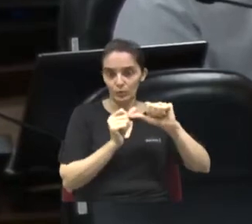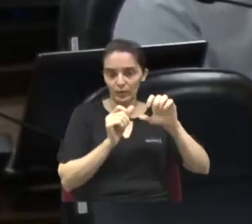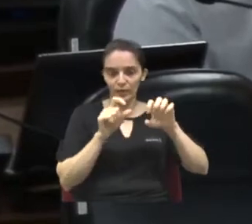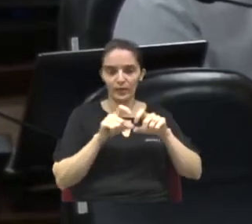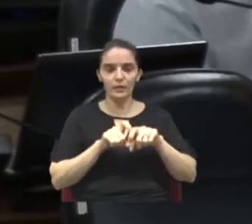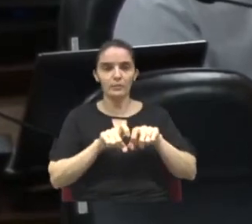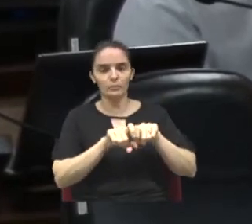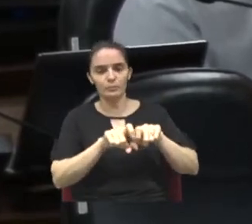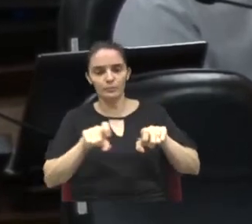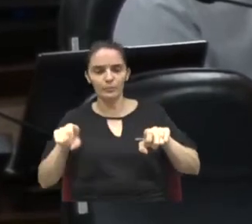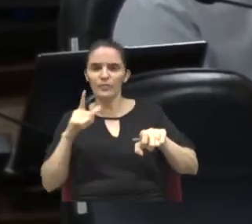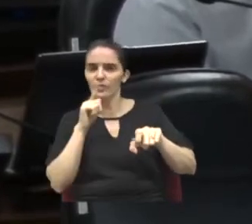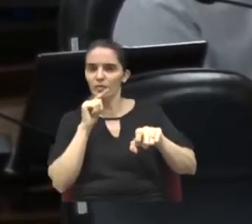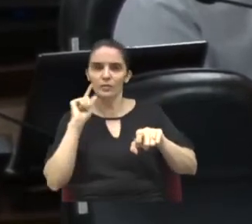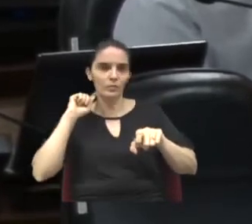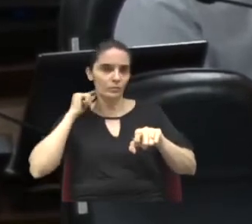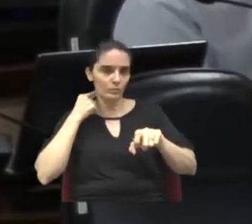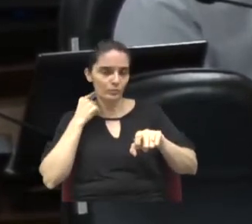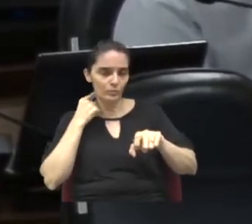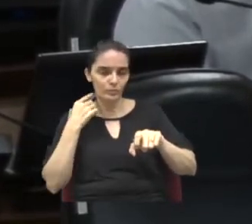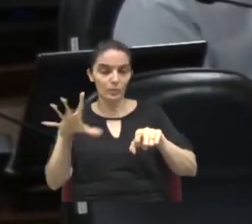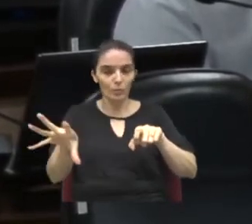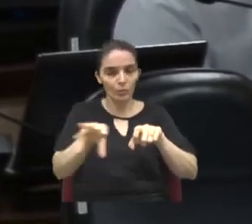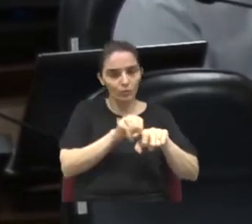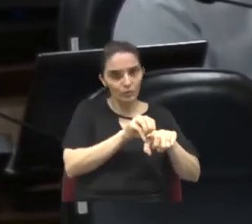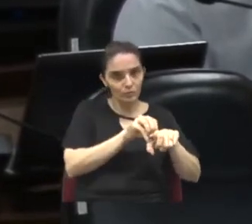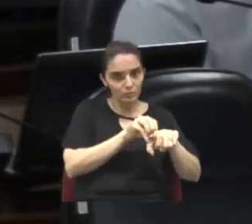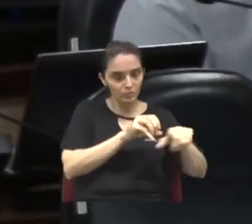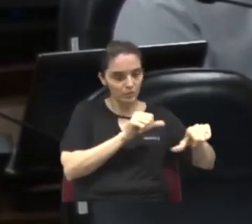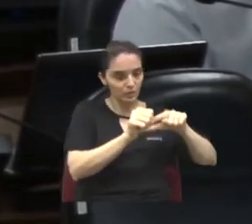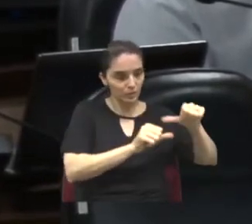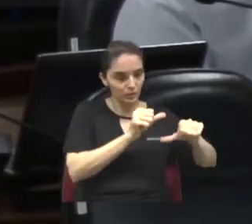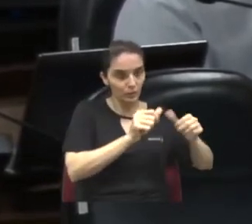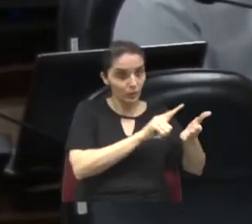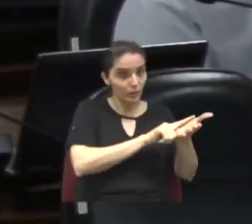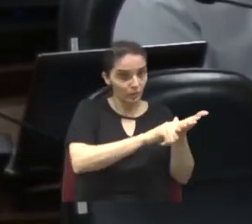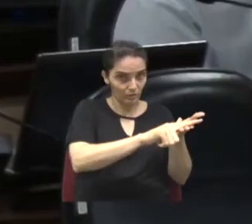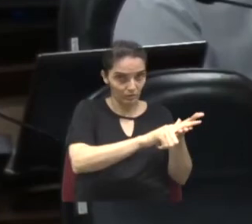esgotos coletado nesta ETA,